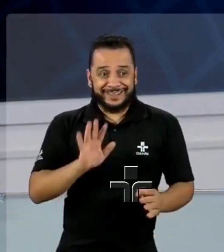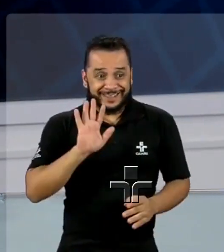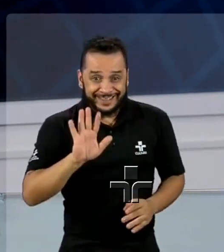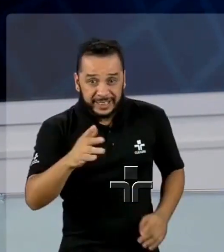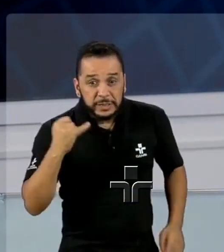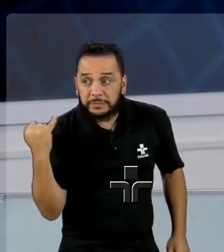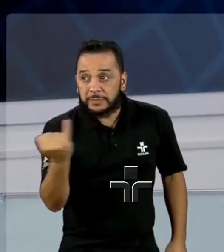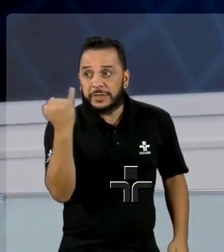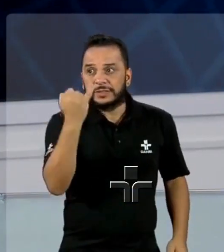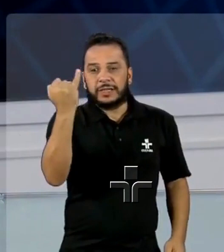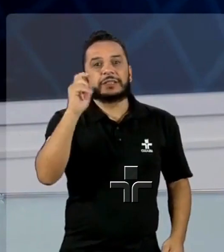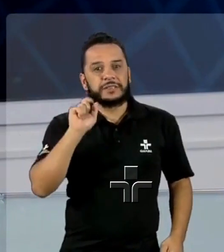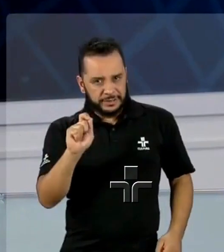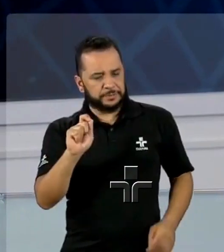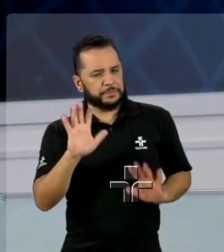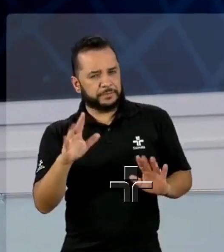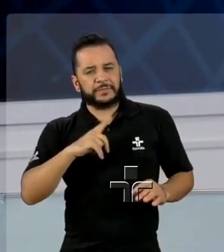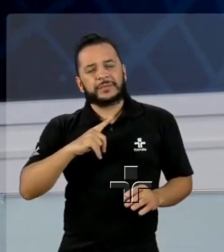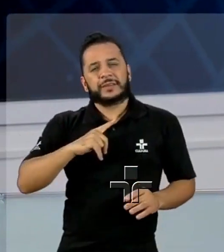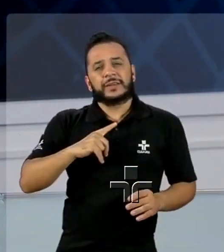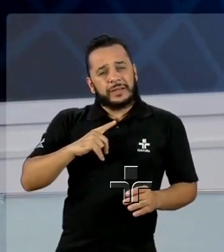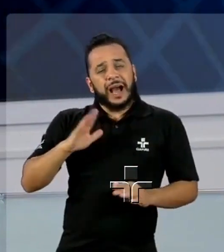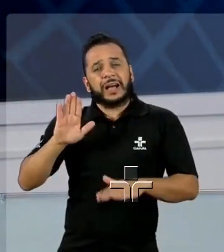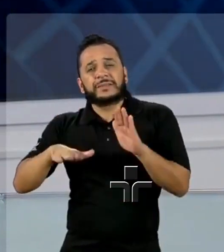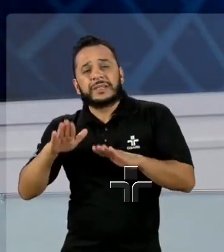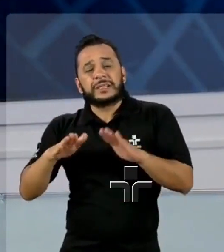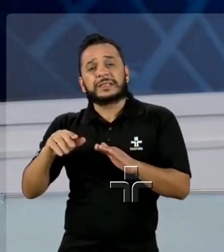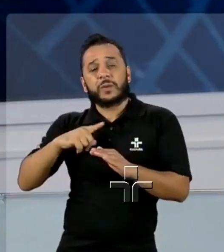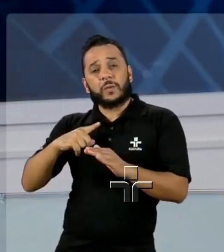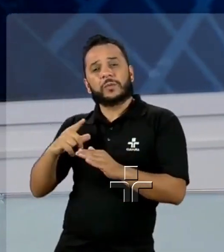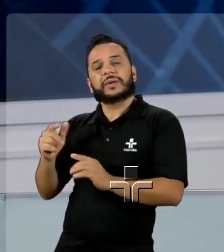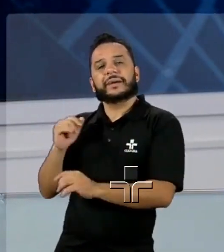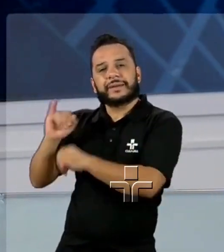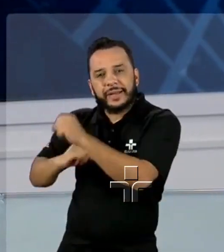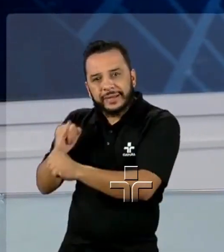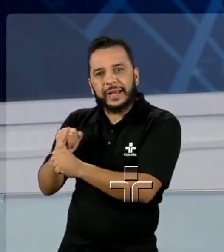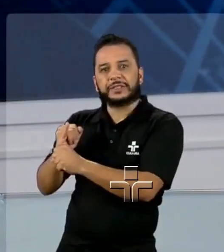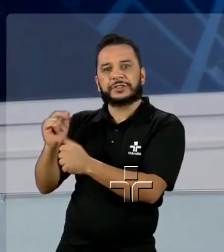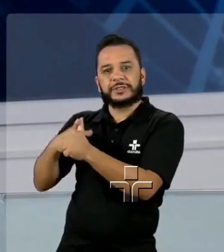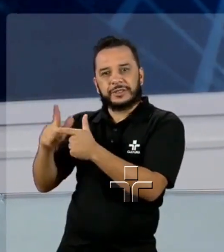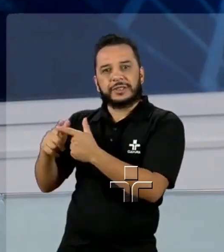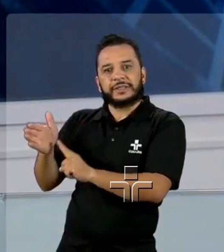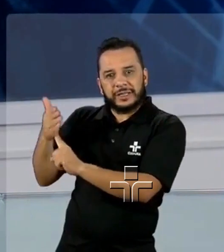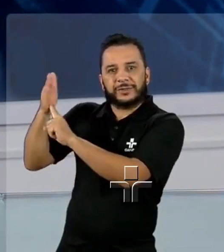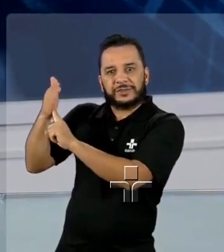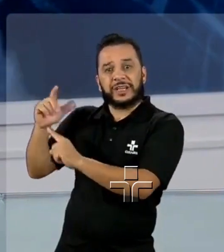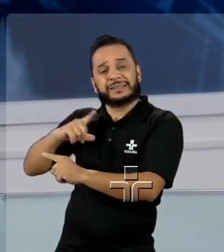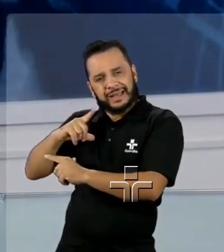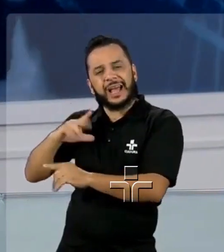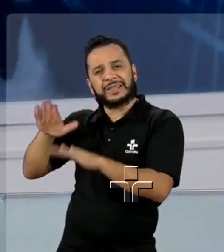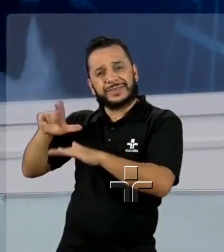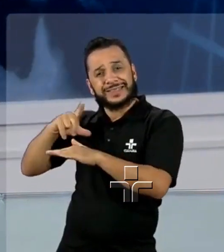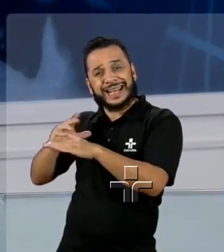ferramenta tende a produzir um discurso fragmentado, um acesso fragmentado a isso. E eu citaria uma matéria específica